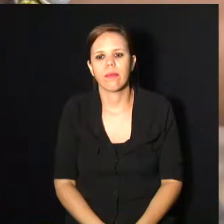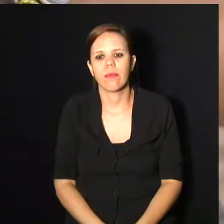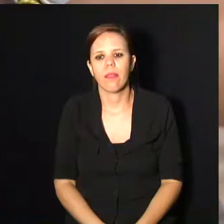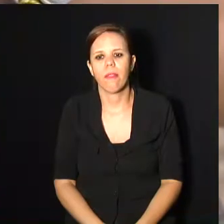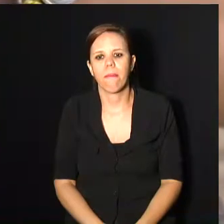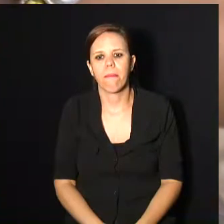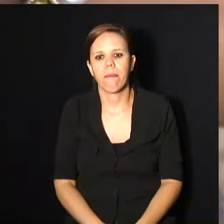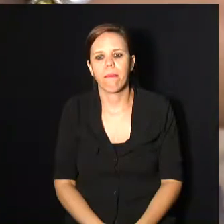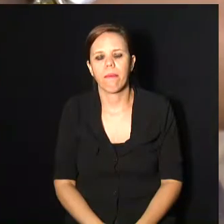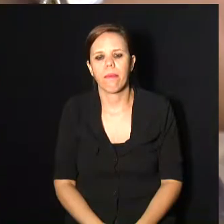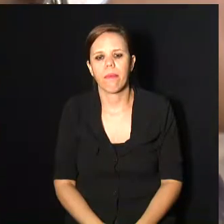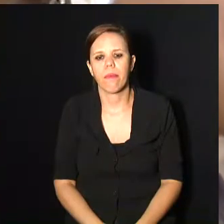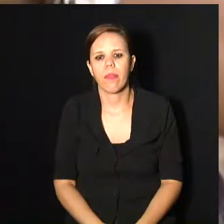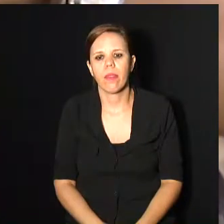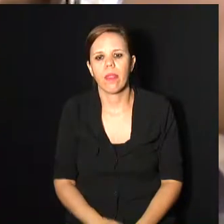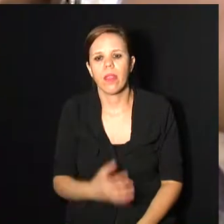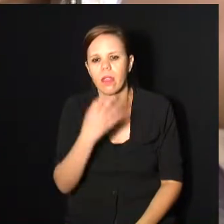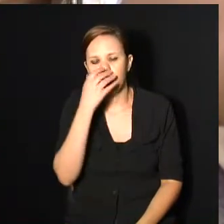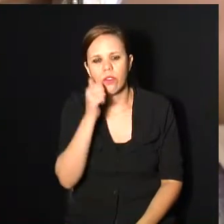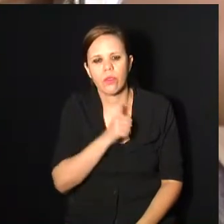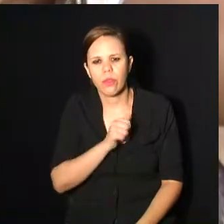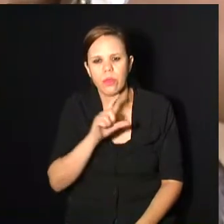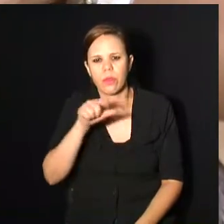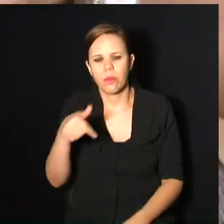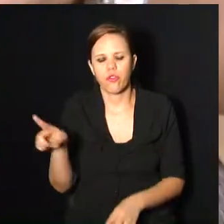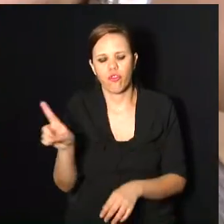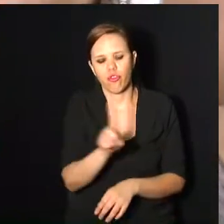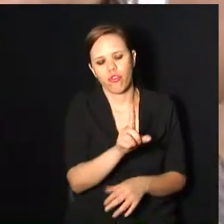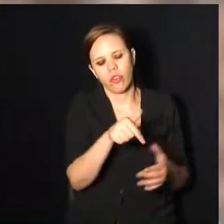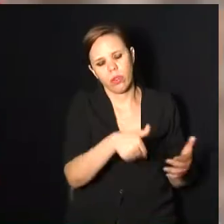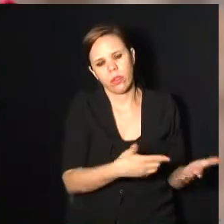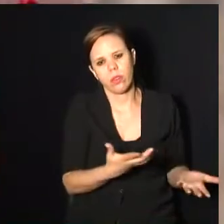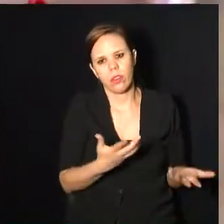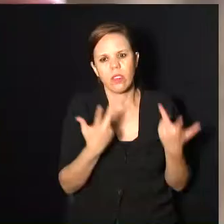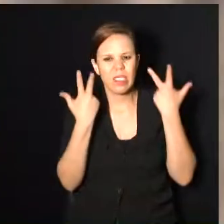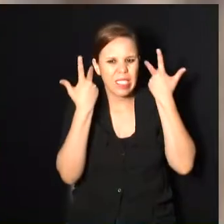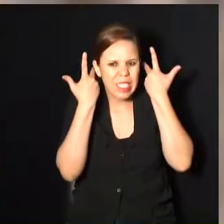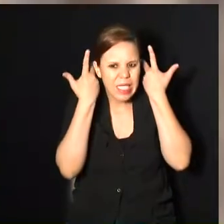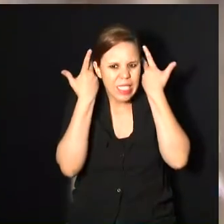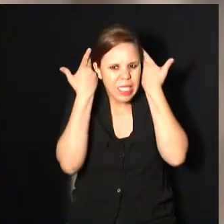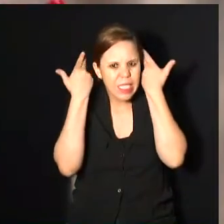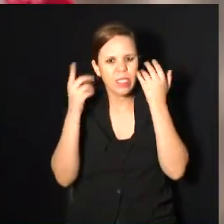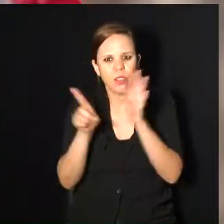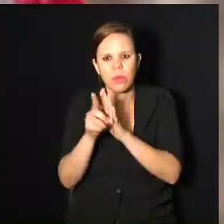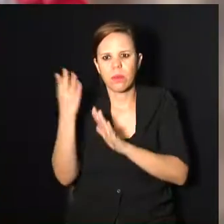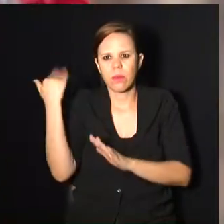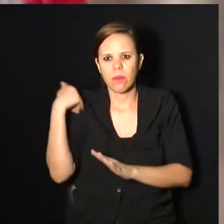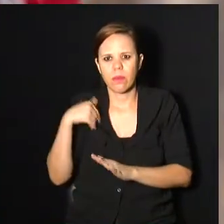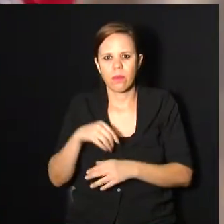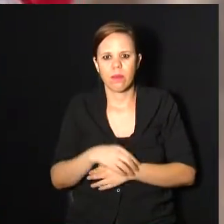A Zara chegou na ONG após sofrer maus tratos. Teve até as orelhas cortadas pelo antigo dono.